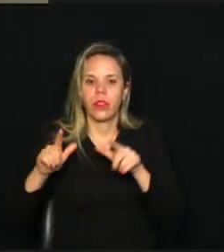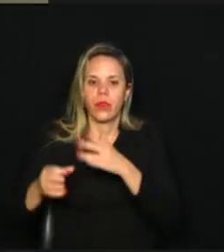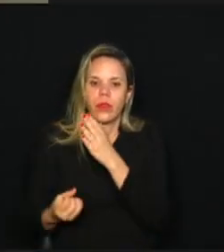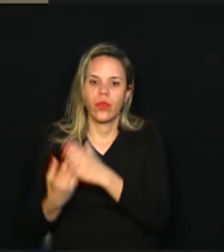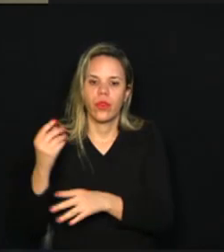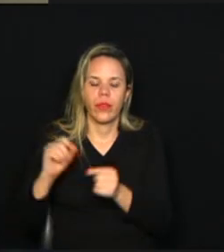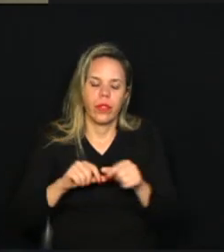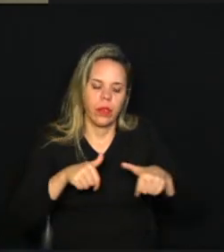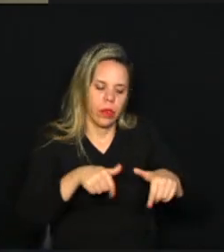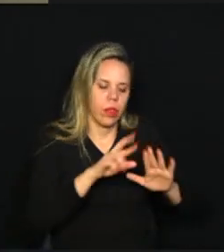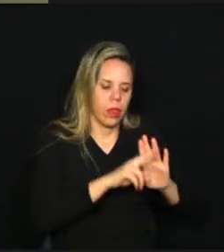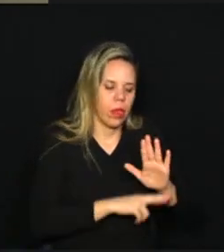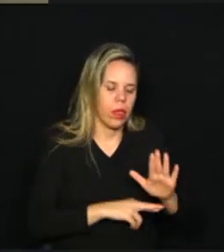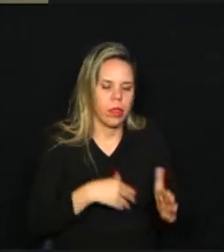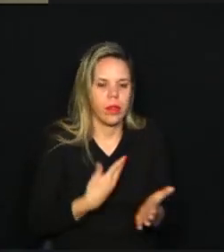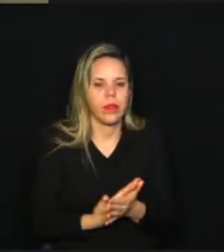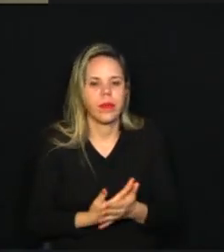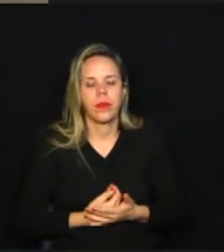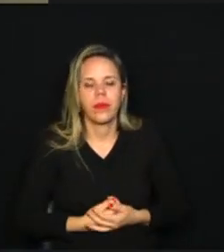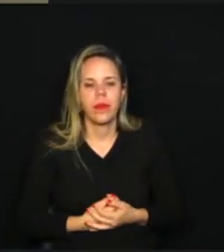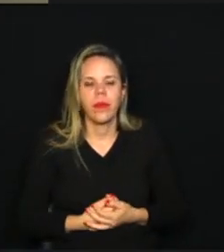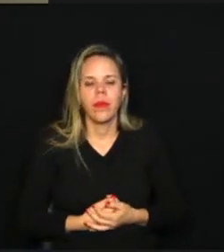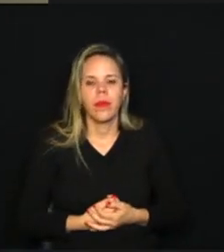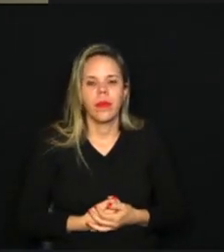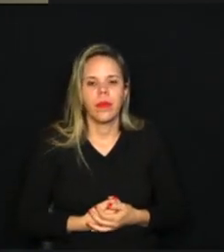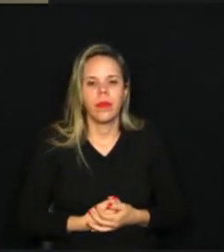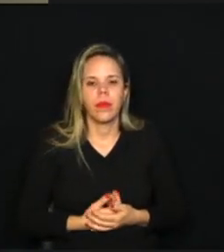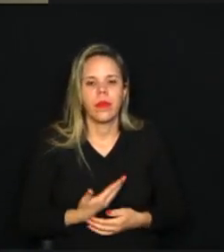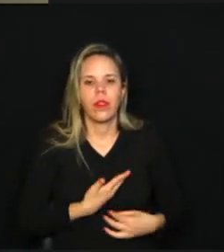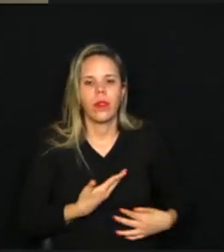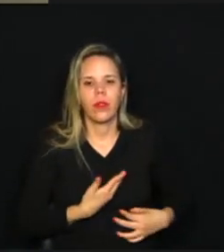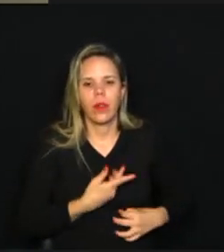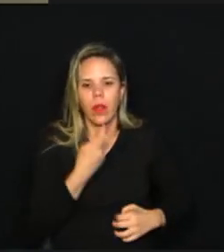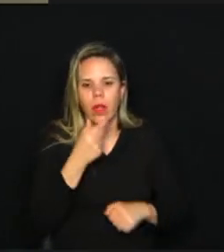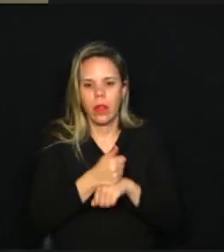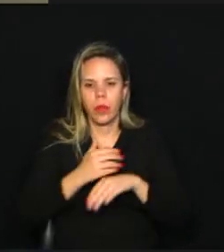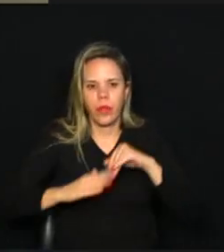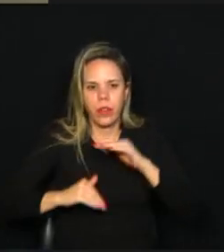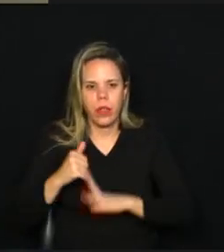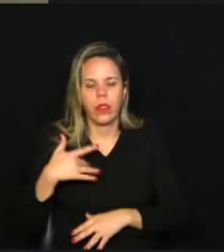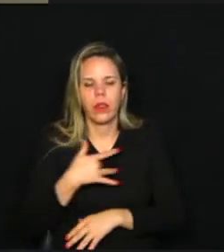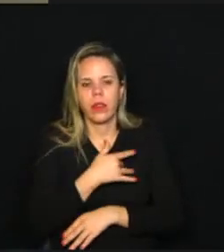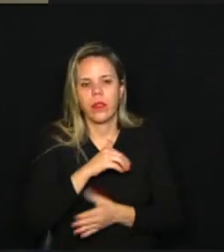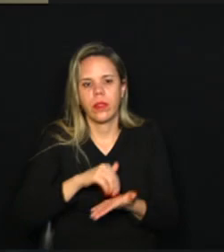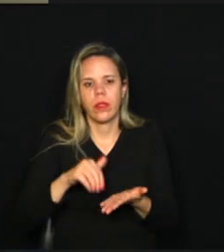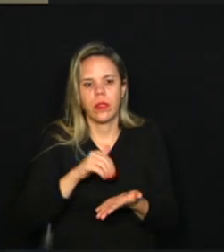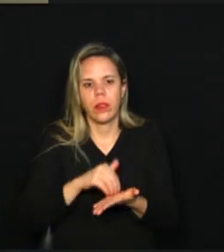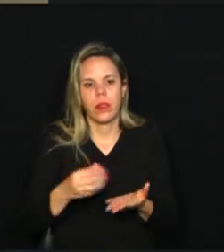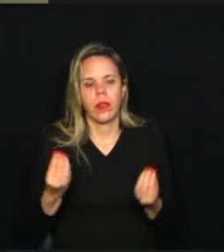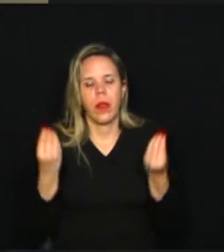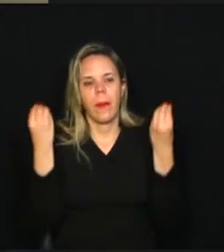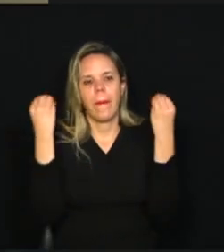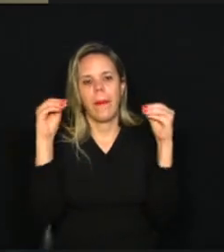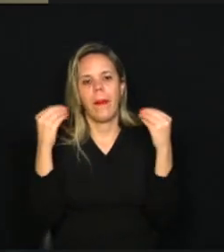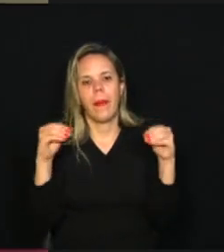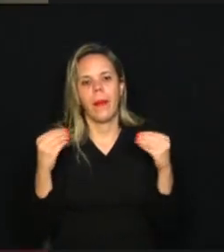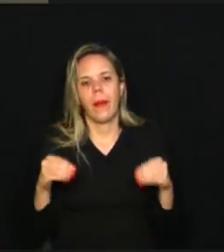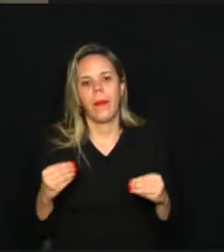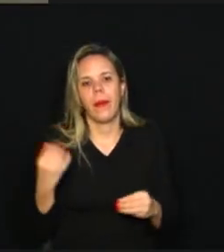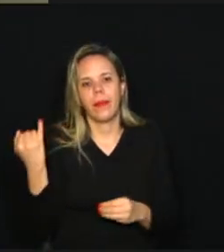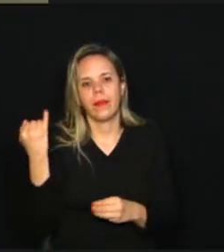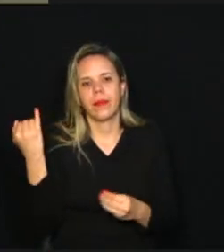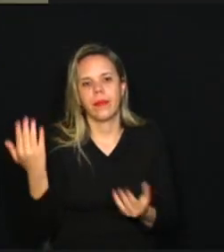as medidas que até as colegas profissionais de saúde da Secretaria colocaram, que são extremamente